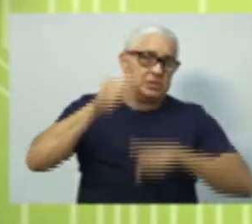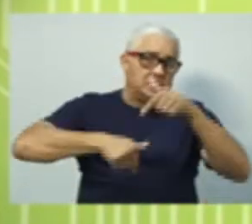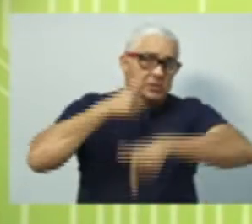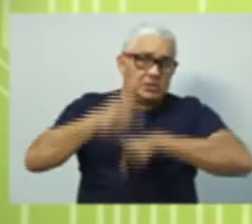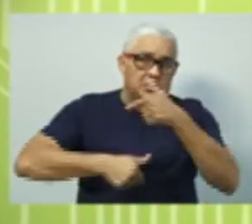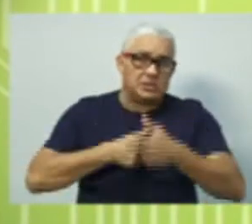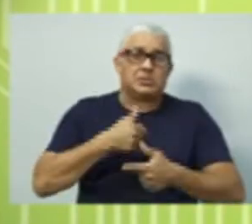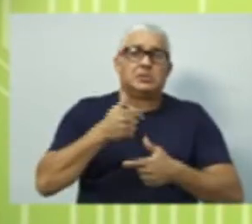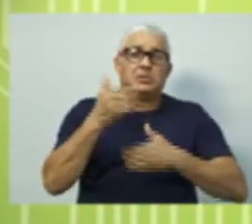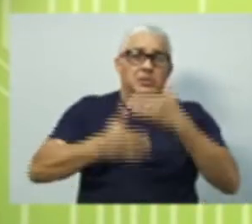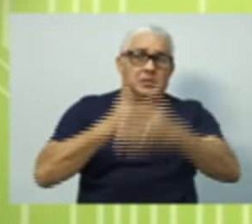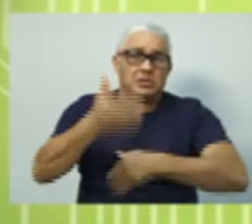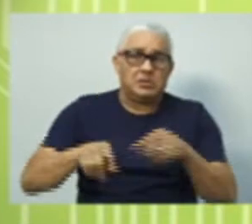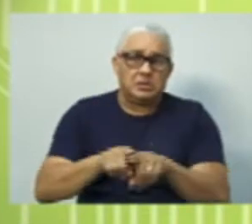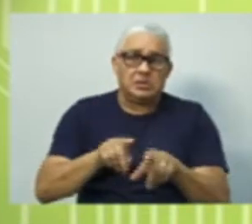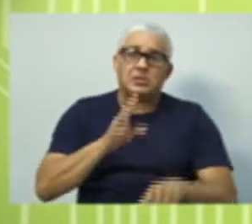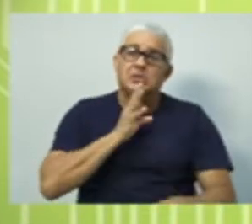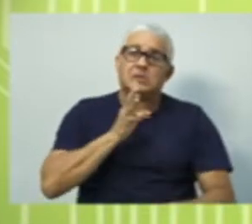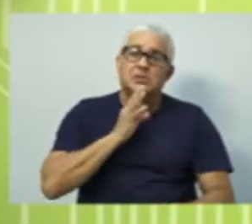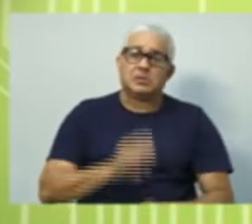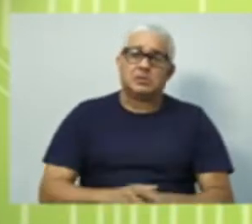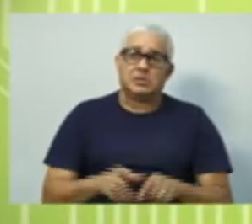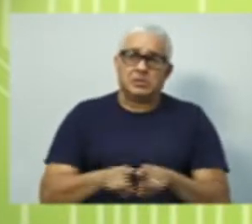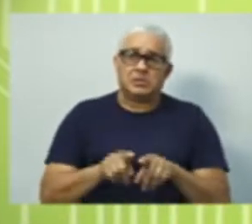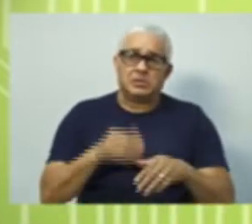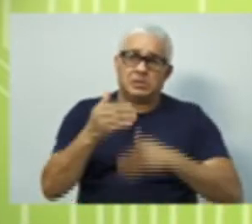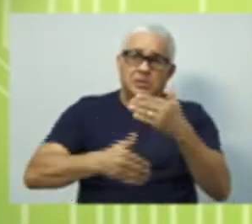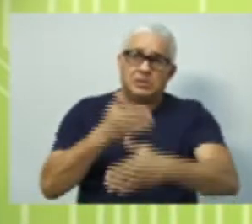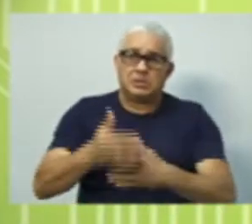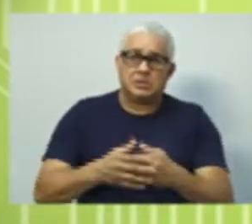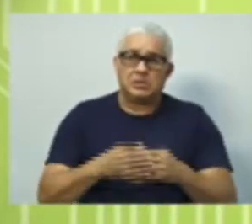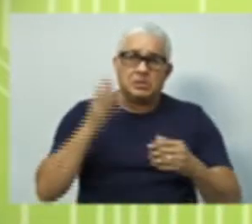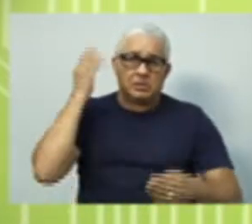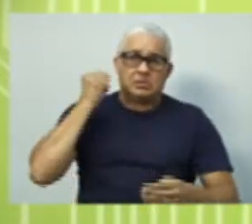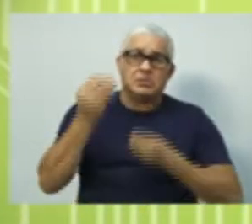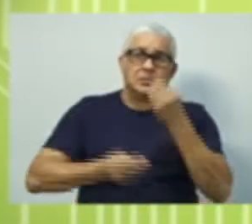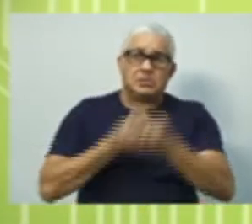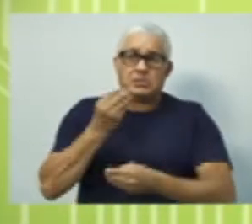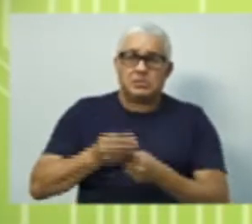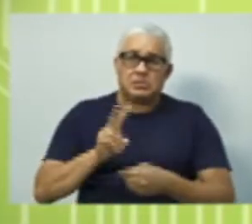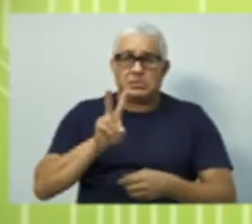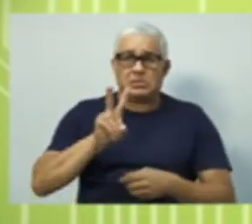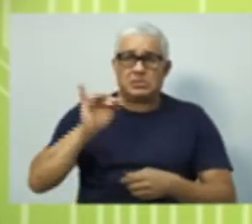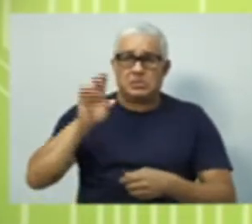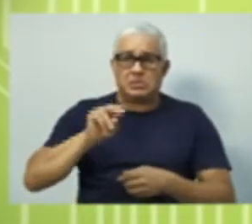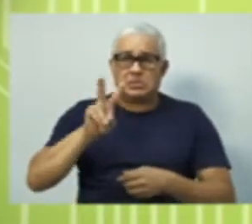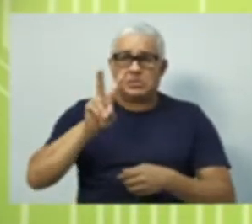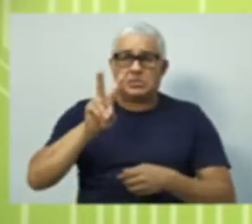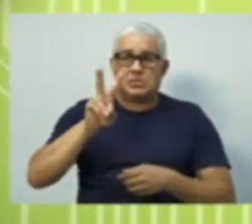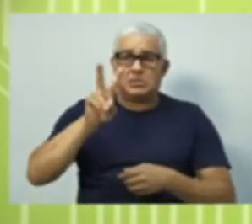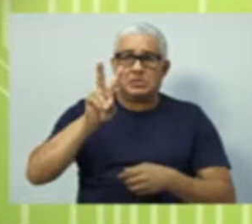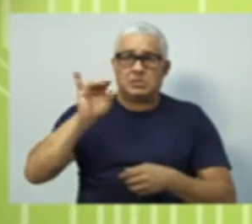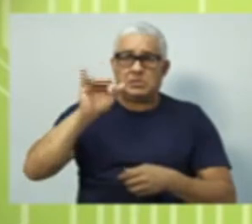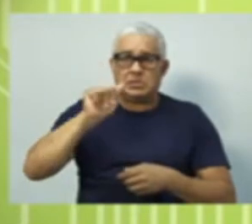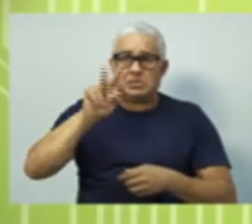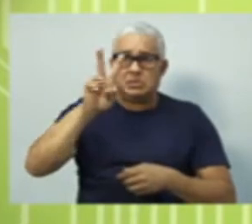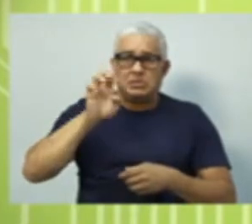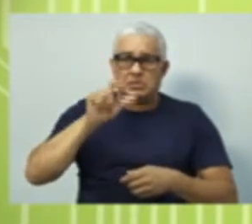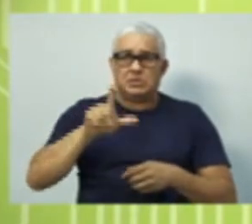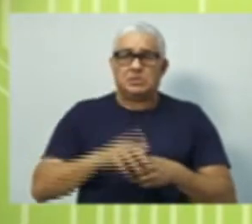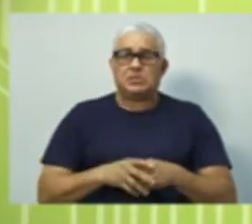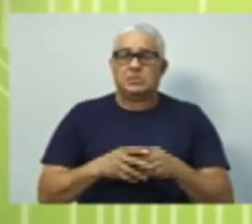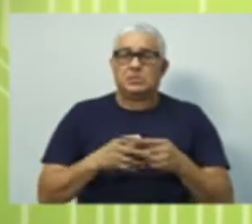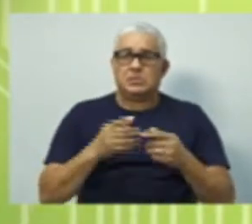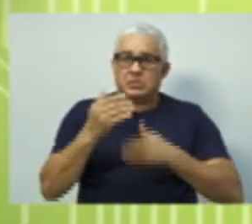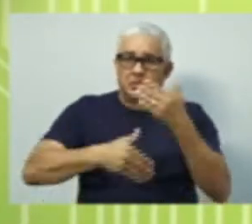os lados. Por isso que a participação de todos é importante. Não é só para a questão da limpeza, da